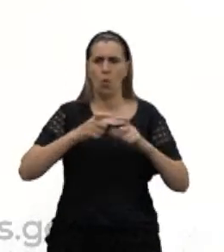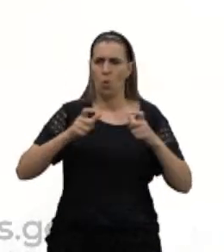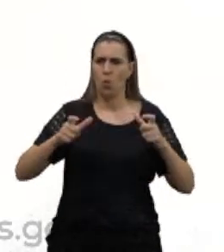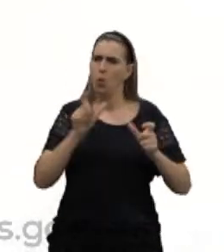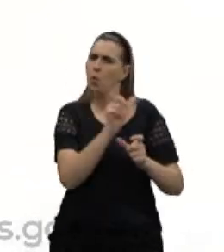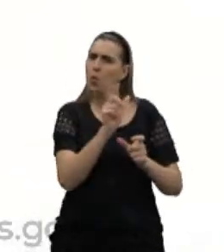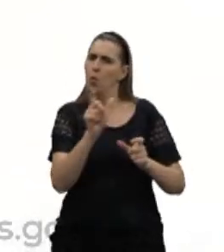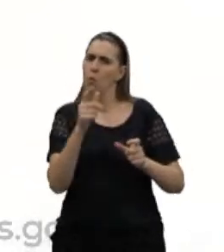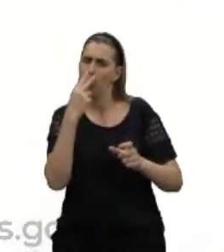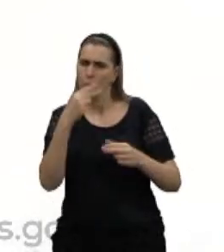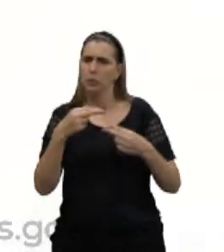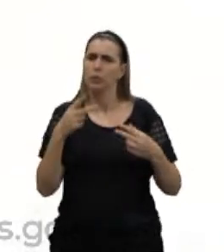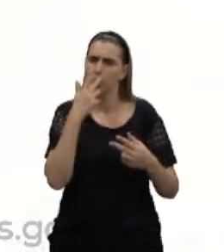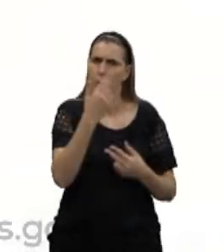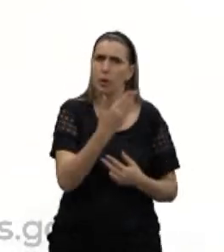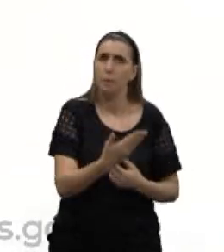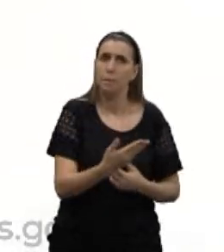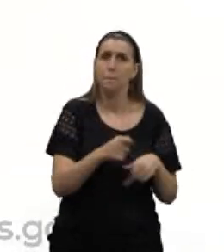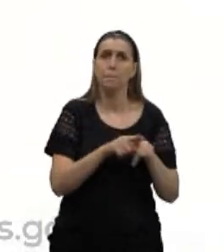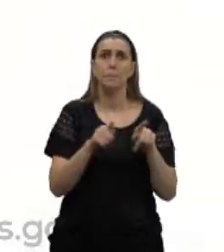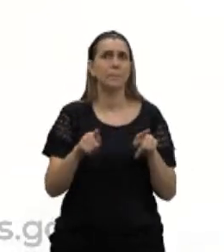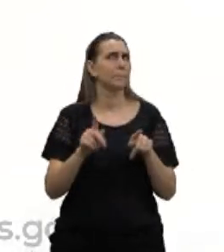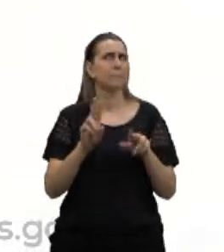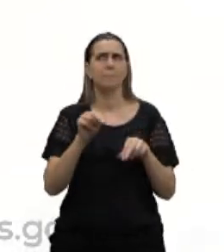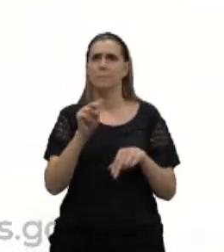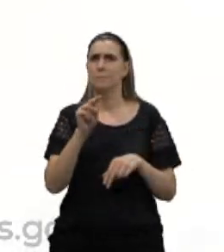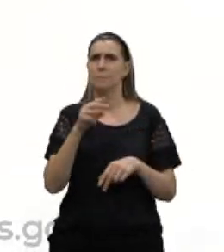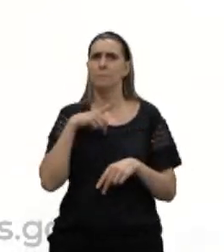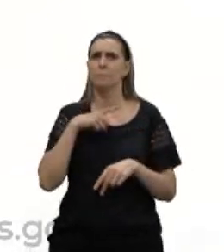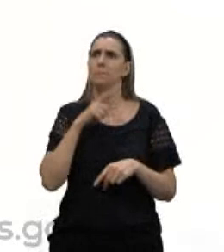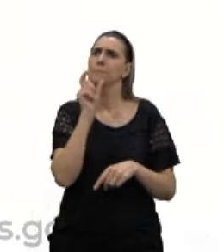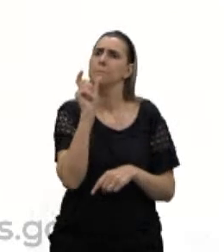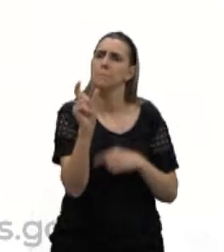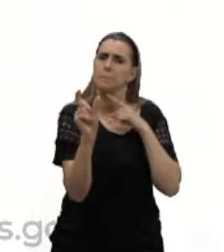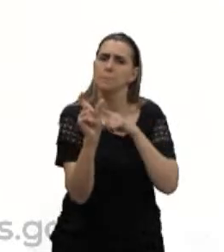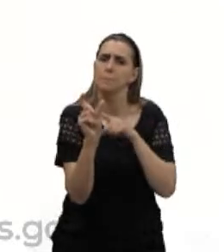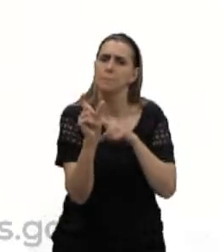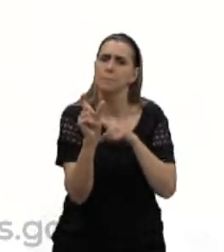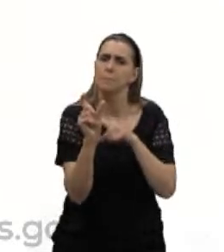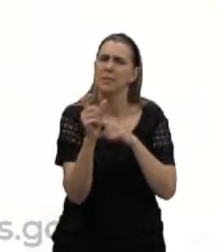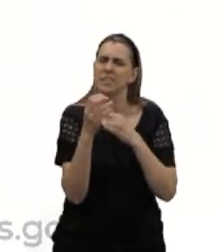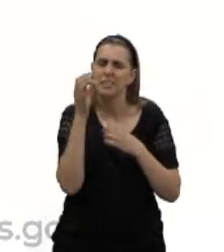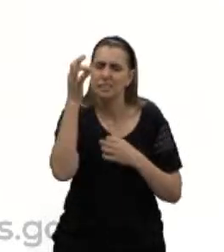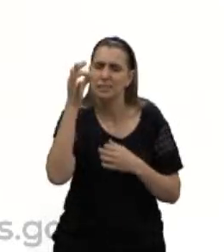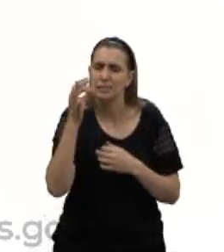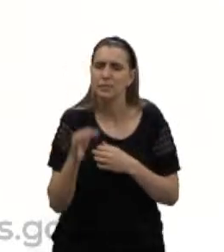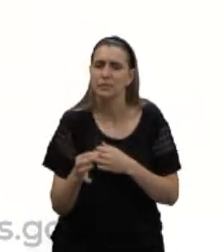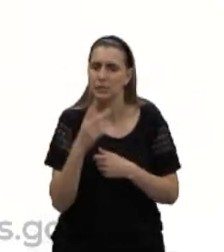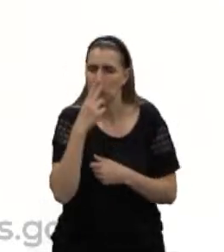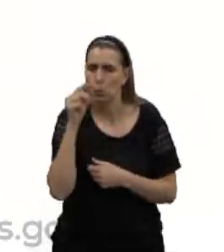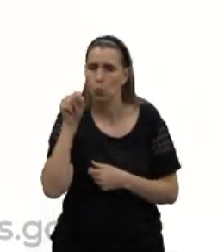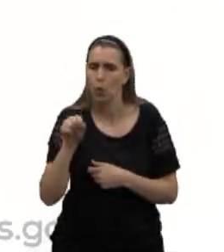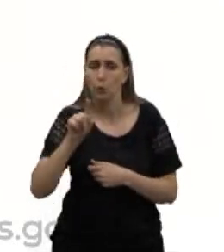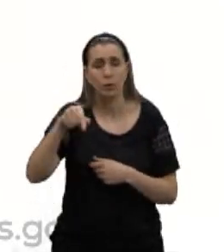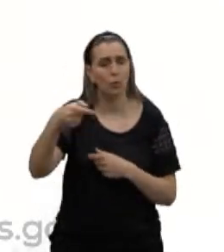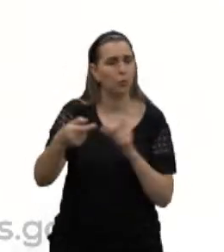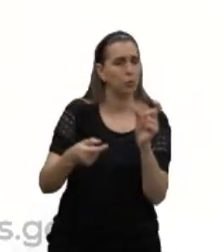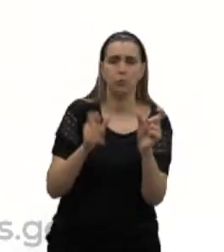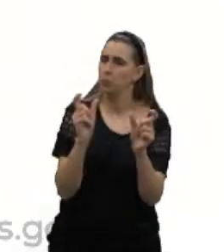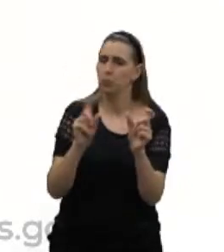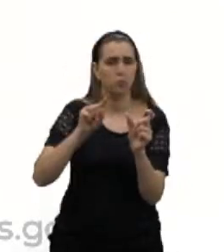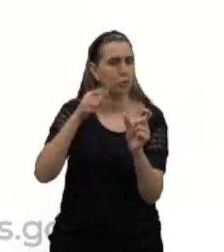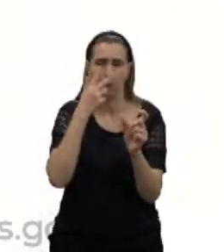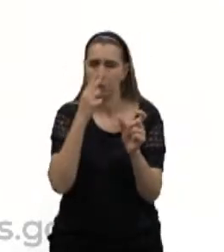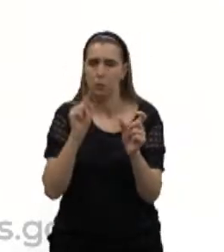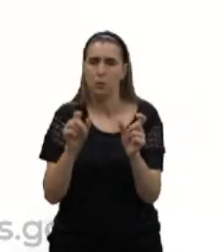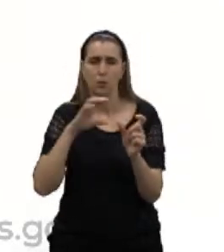denominar os mesmos elementos. Mas a gente nunca vai ter uma palavra que queira dizer exatamente a mesma coisa que a outra. Então, na